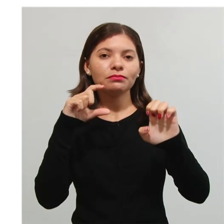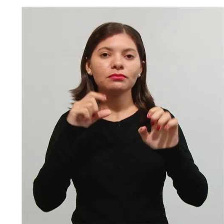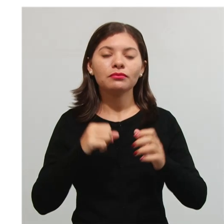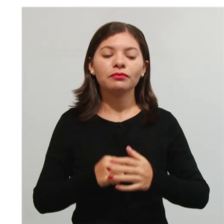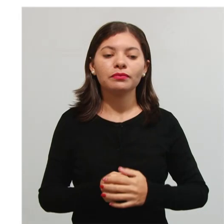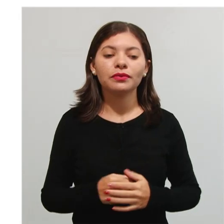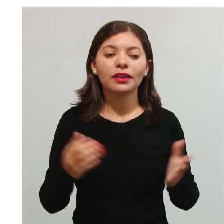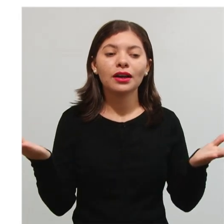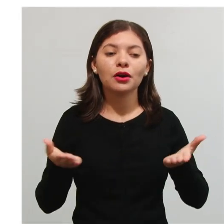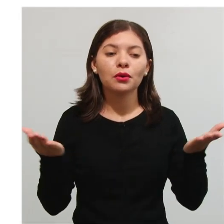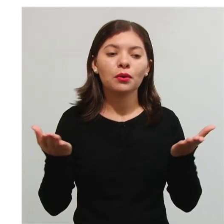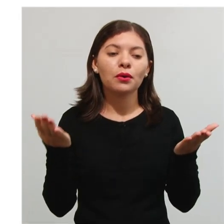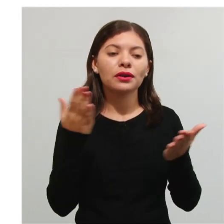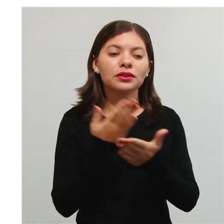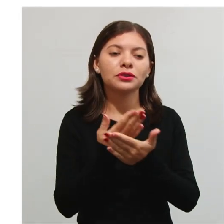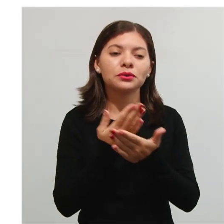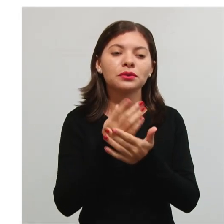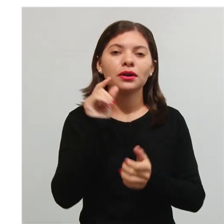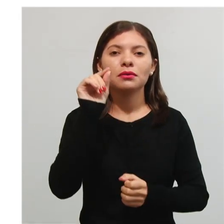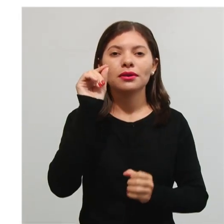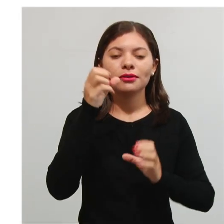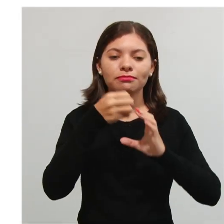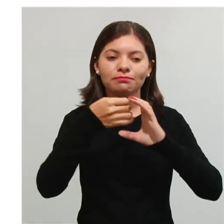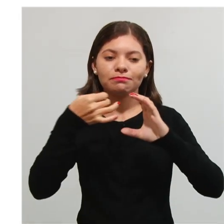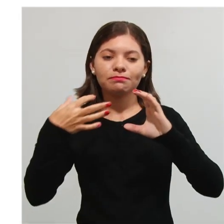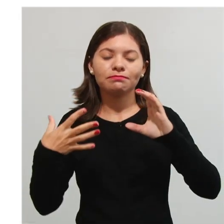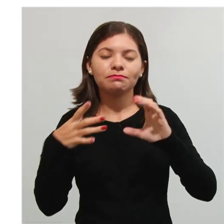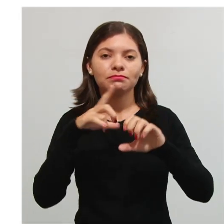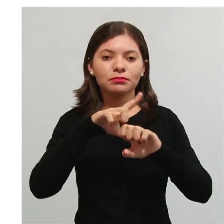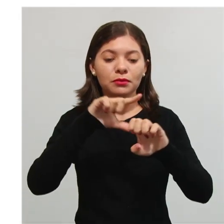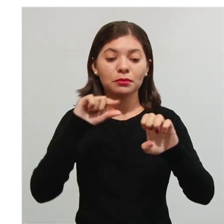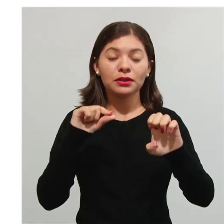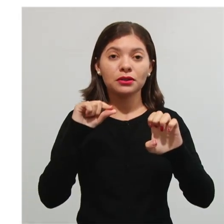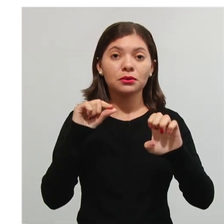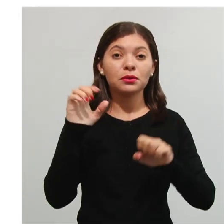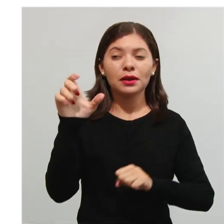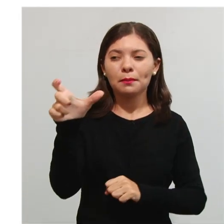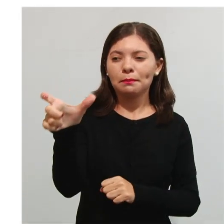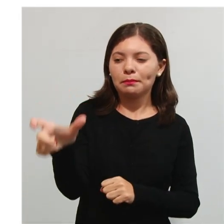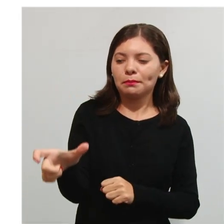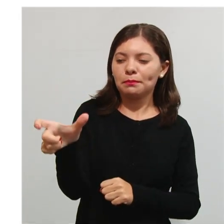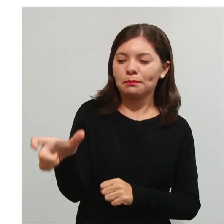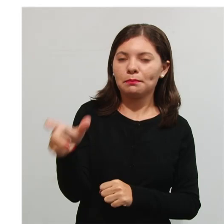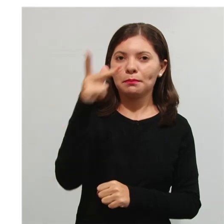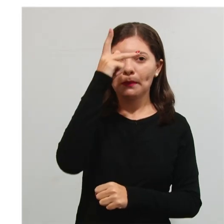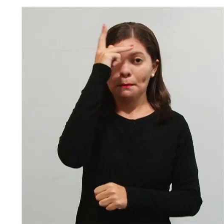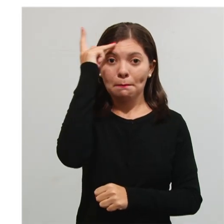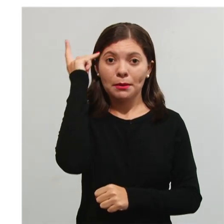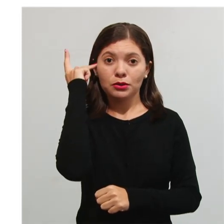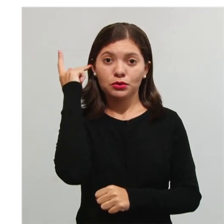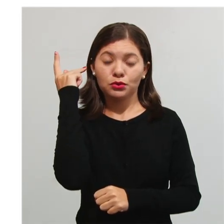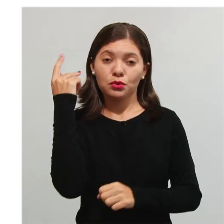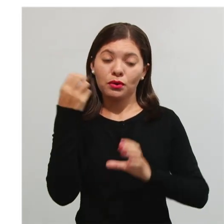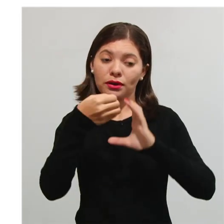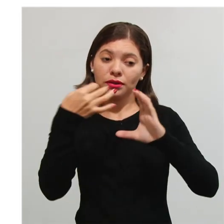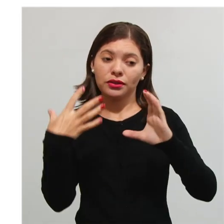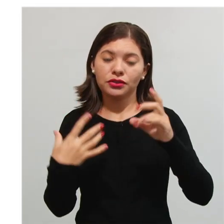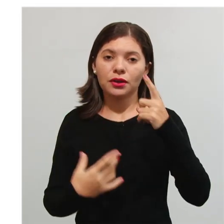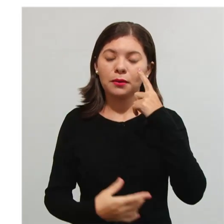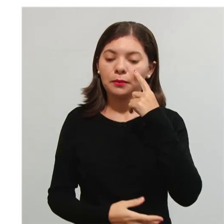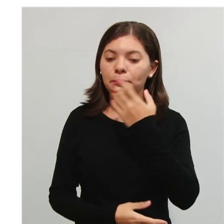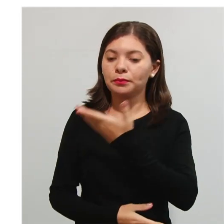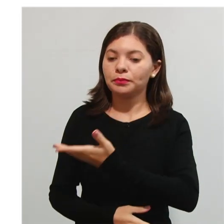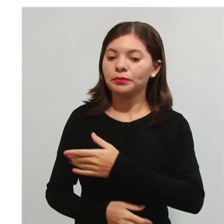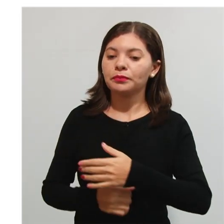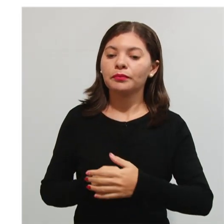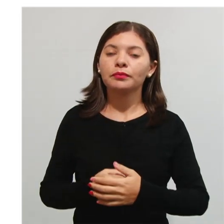nós vamos ver algumas características do empreendedor, daquele que é a pessoa empreendedora. O ponto 1, nós